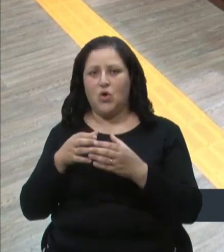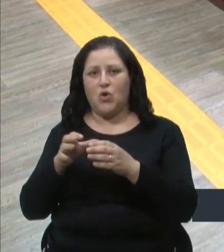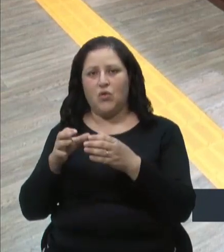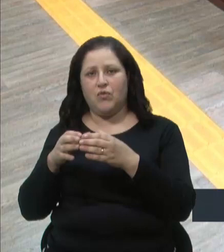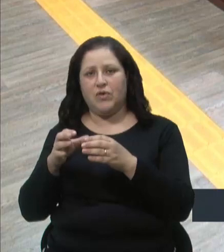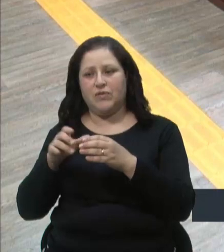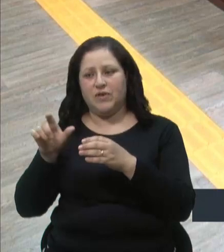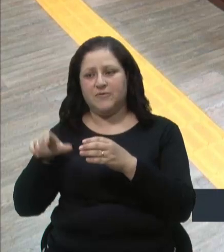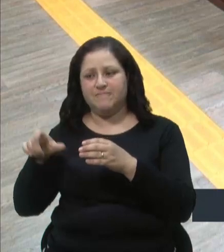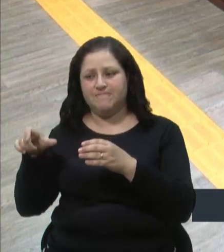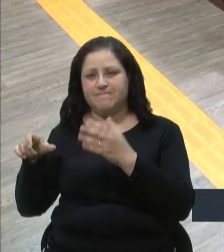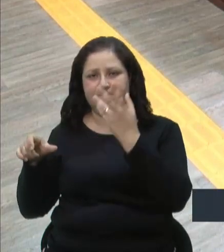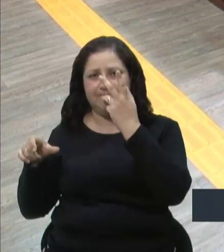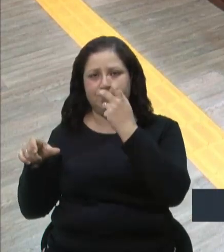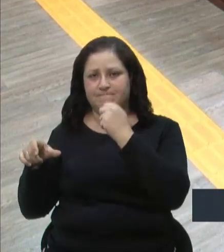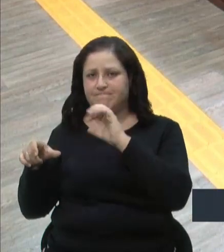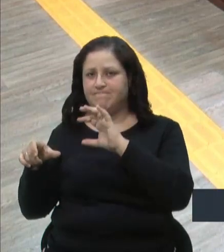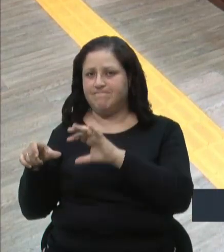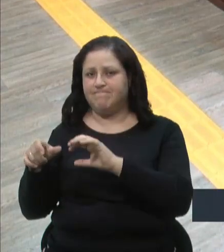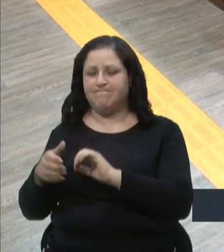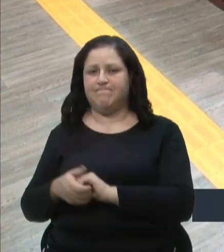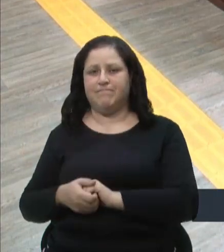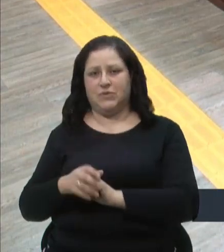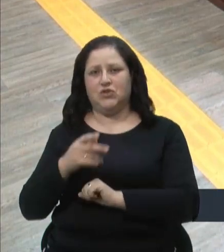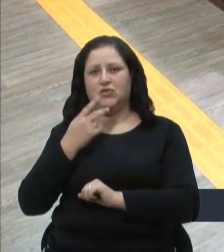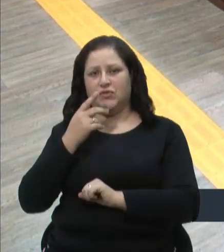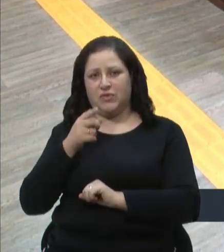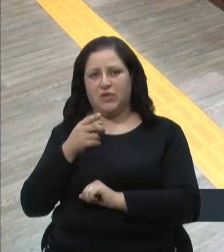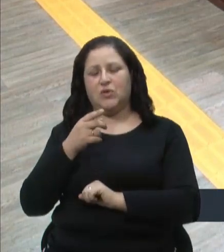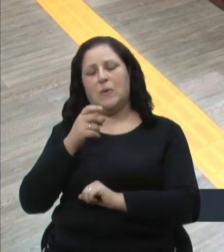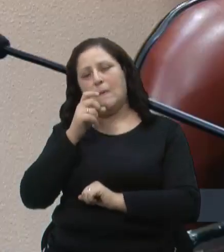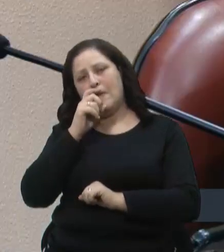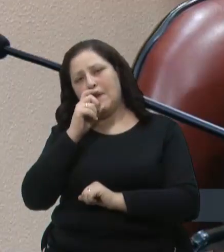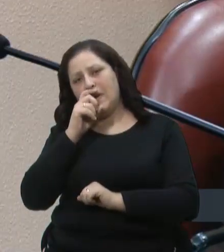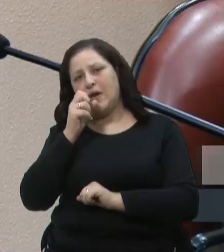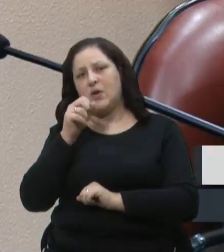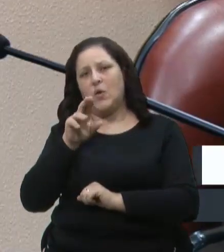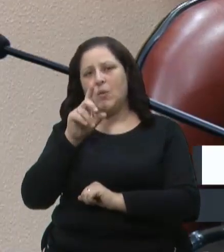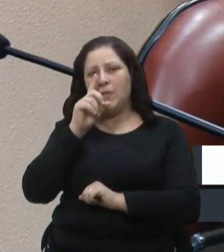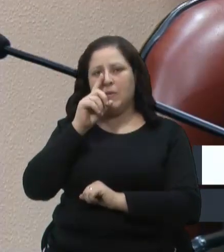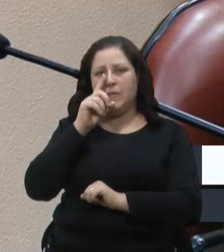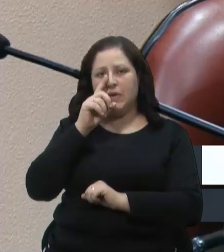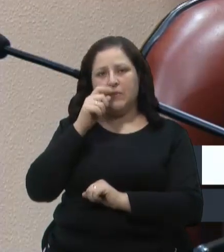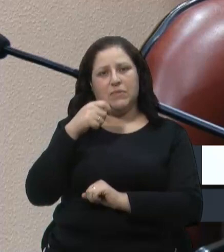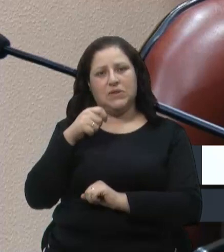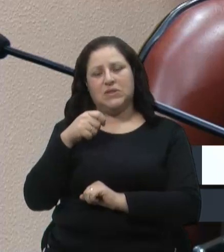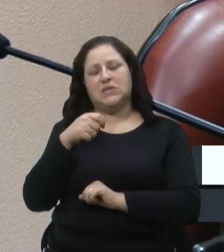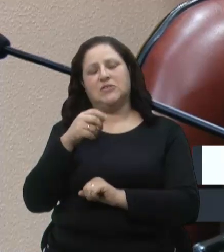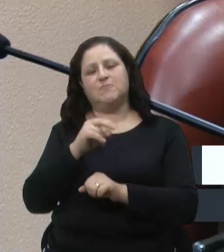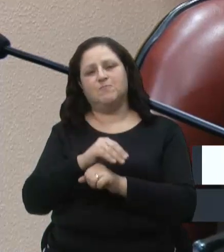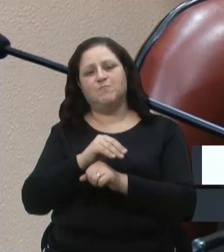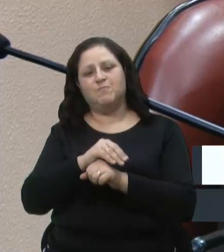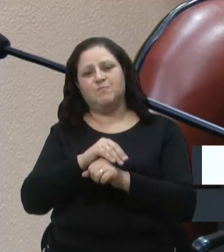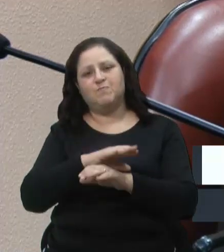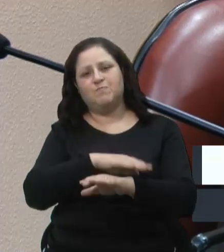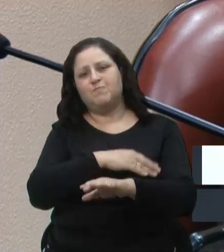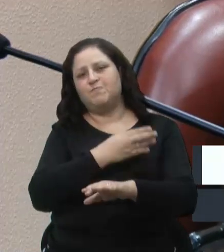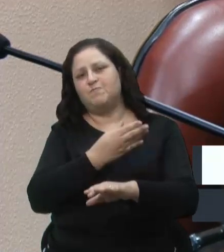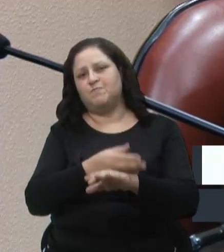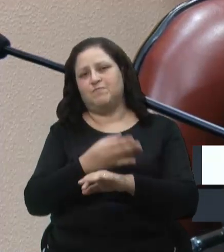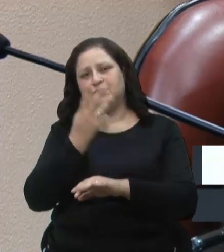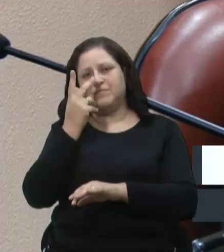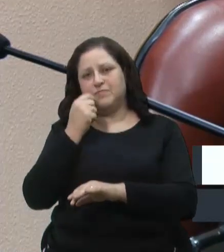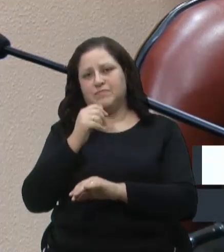crianças assim. Como o senhor disse, a família, a mãe, o pai, às vezes tem que ficar praticamente cuidando diretamente dessa